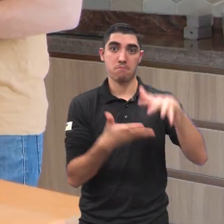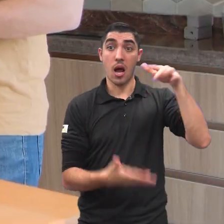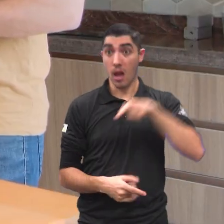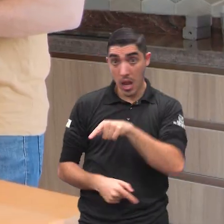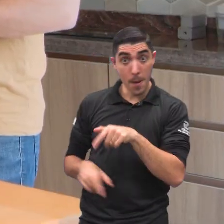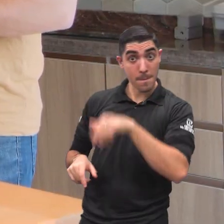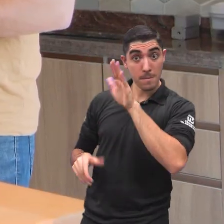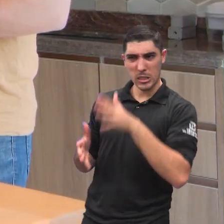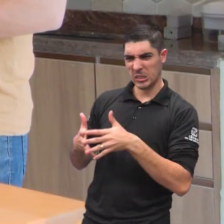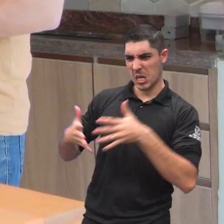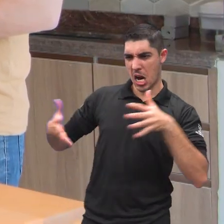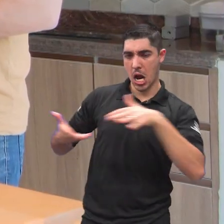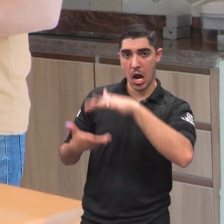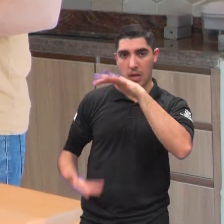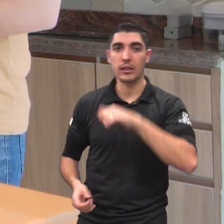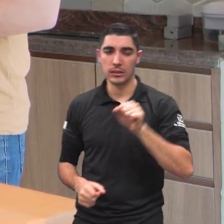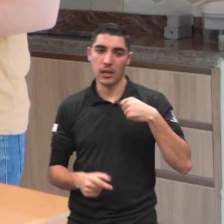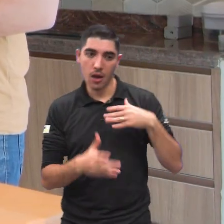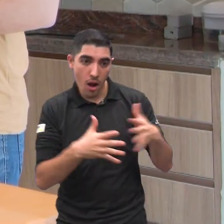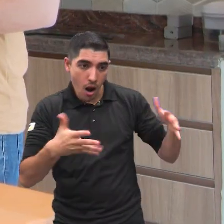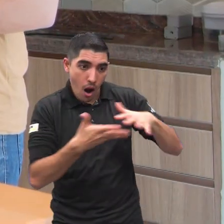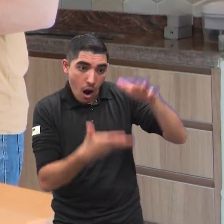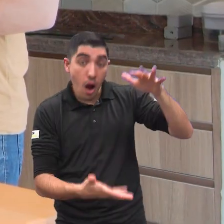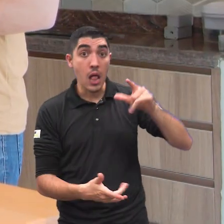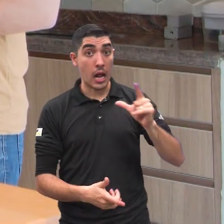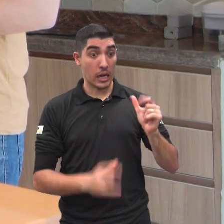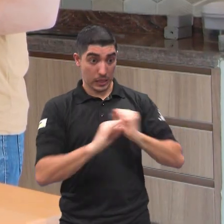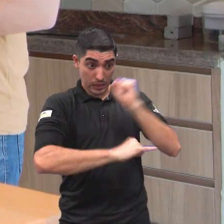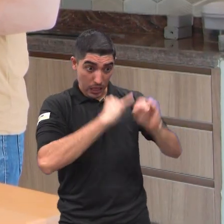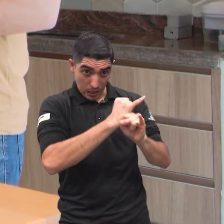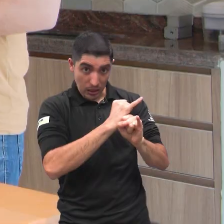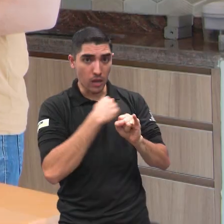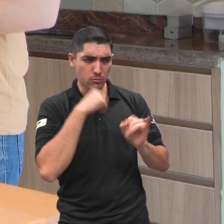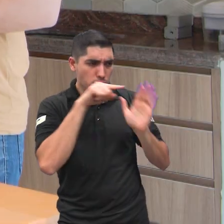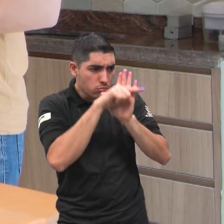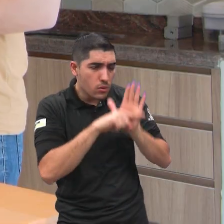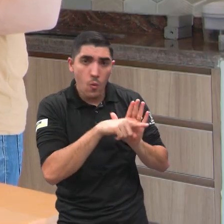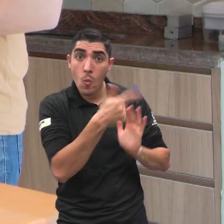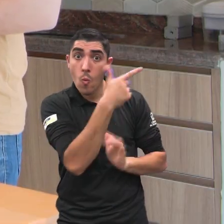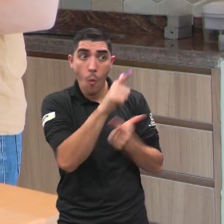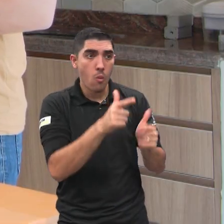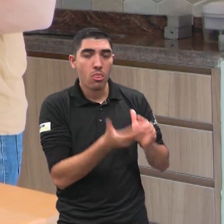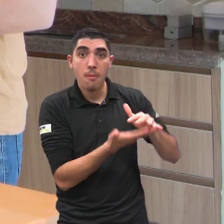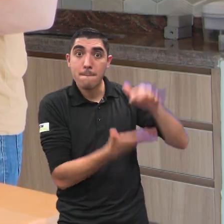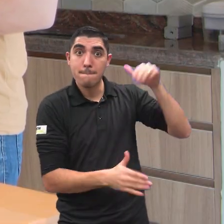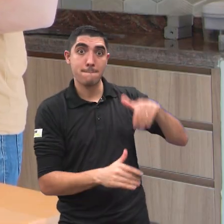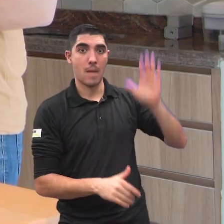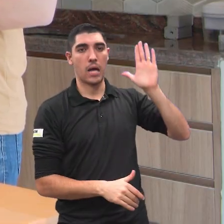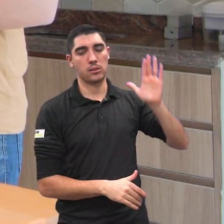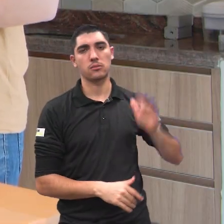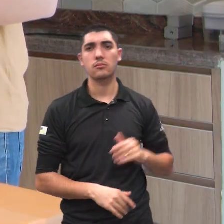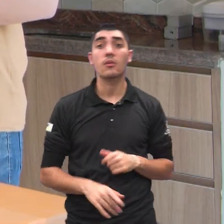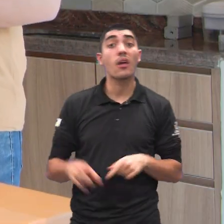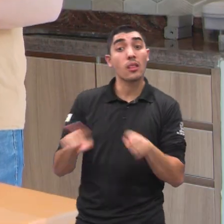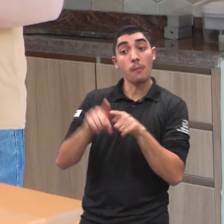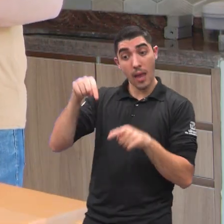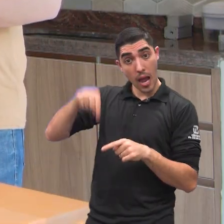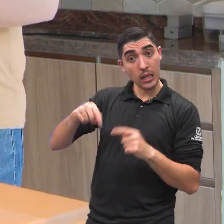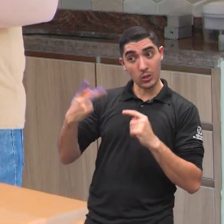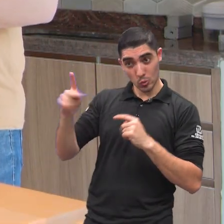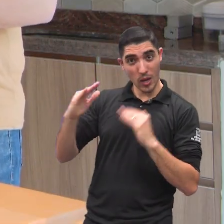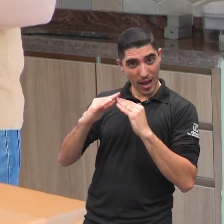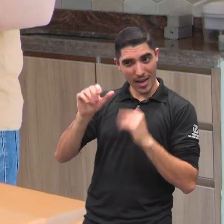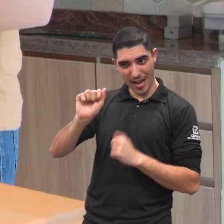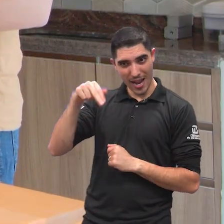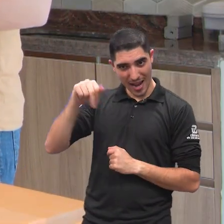maior. Era o grandão, era o maiorzão. Então, o porte dele é grande. A gente vê na internet uns muito maiores, mas também tem uns que são um pouco menores. Um pouco menores, inclusive, aqui na